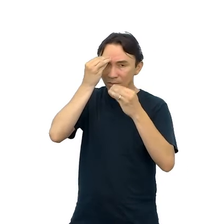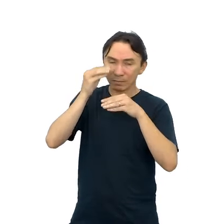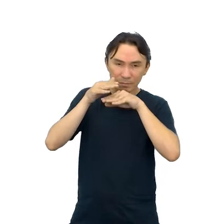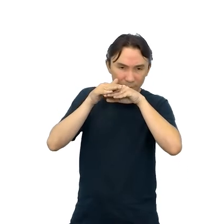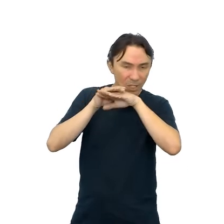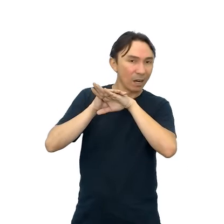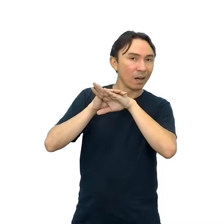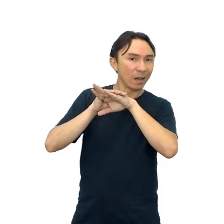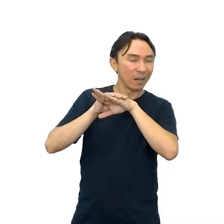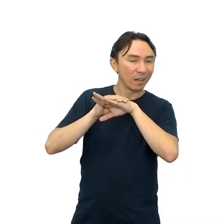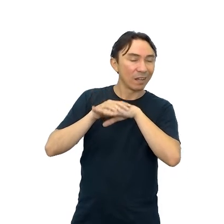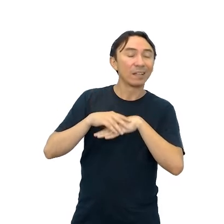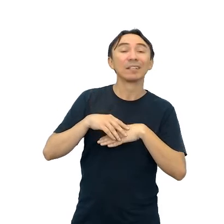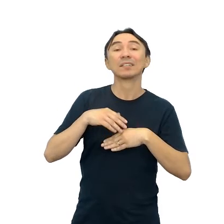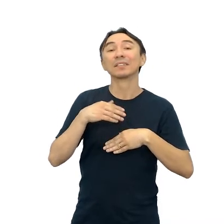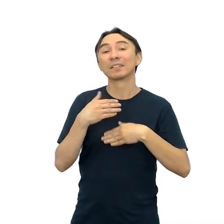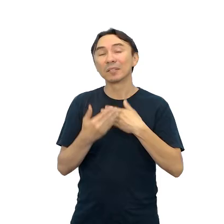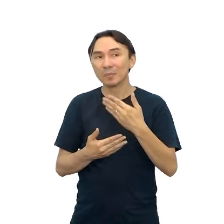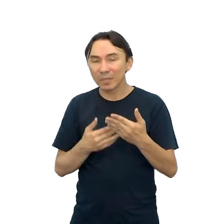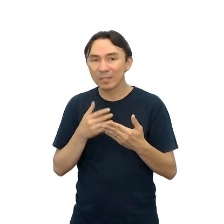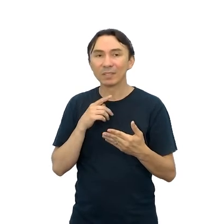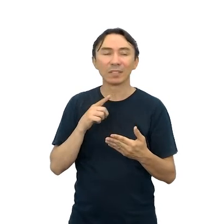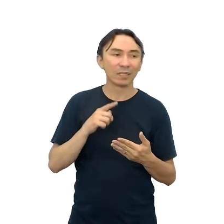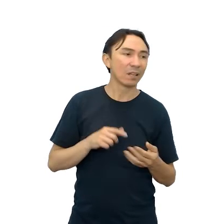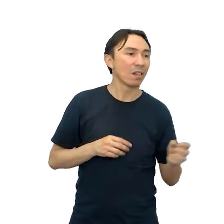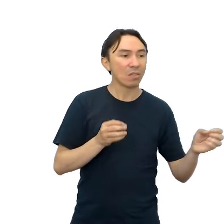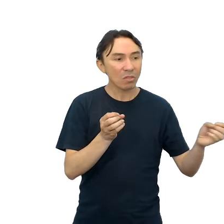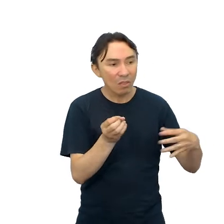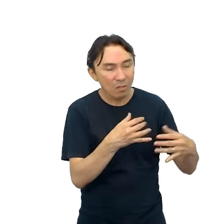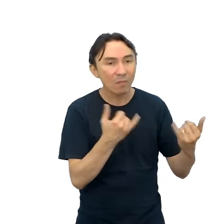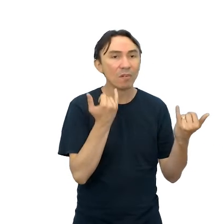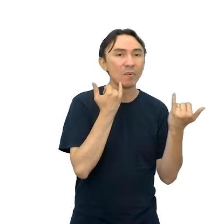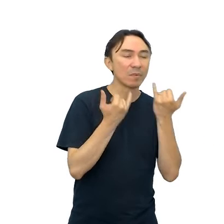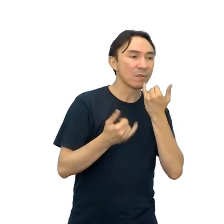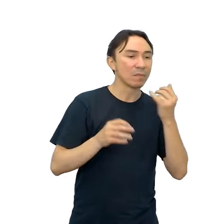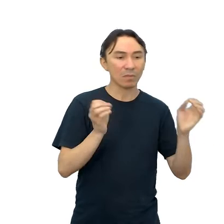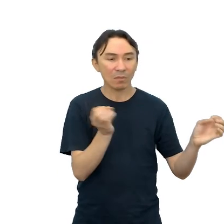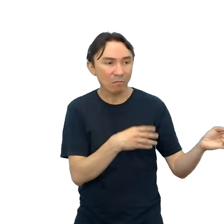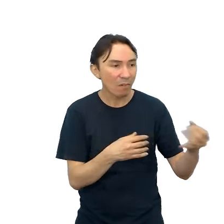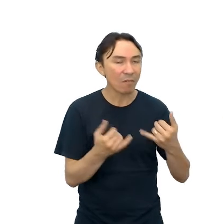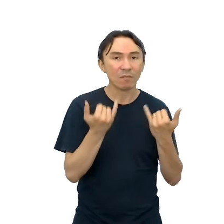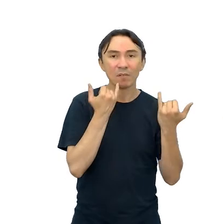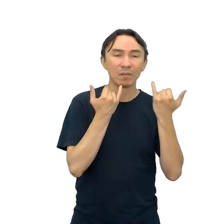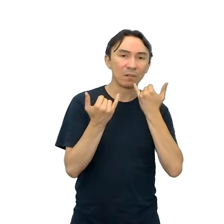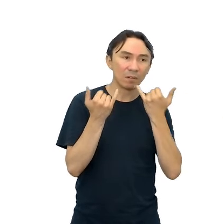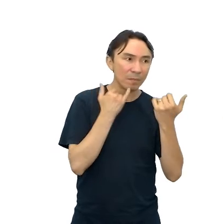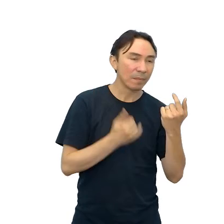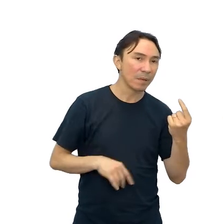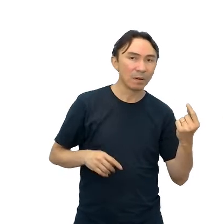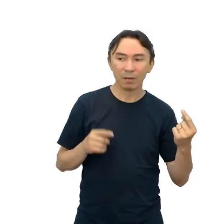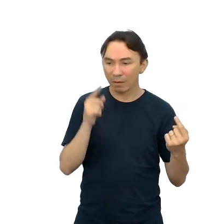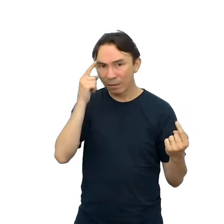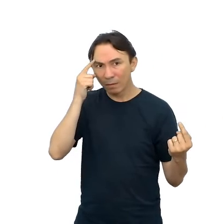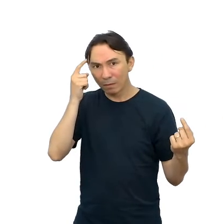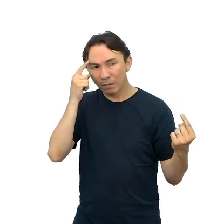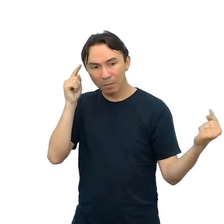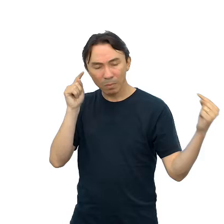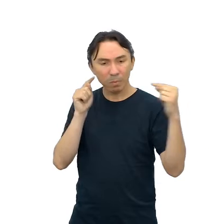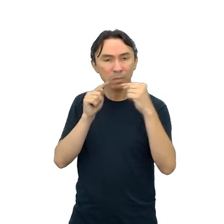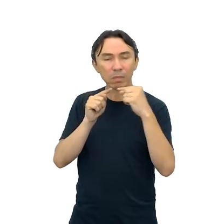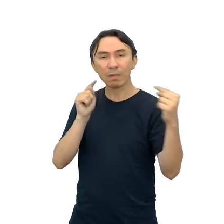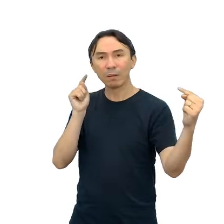e através e por meio de novas informações, associá-las e dar